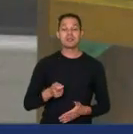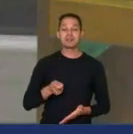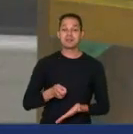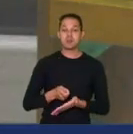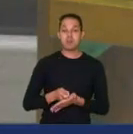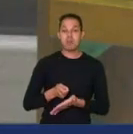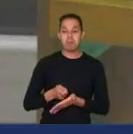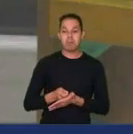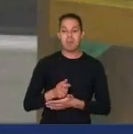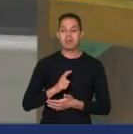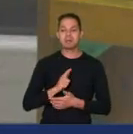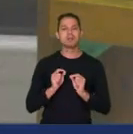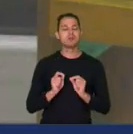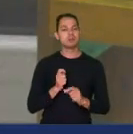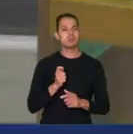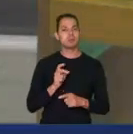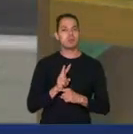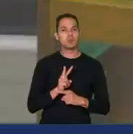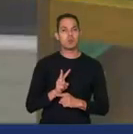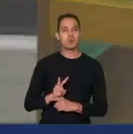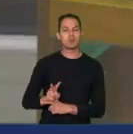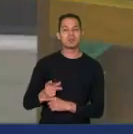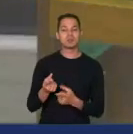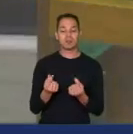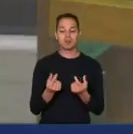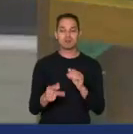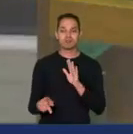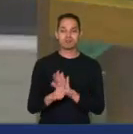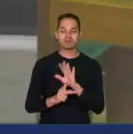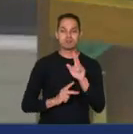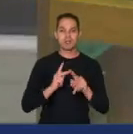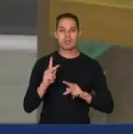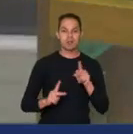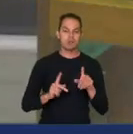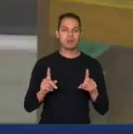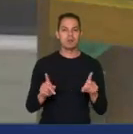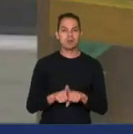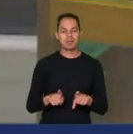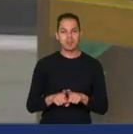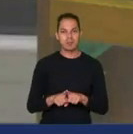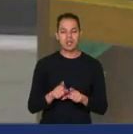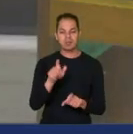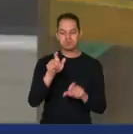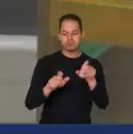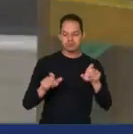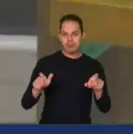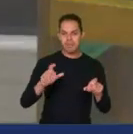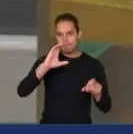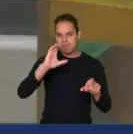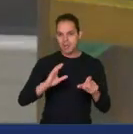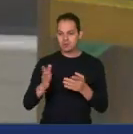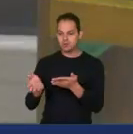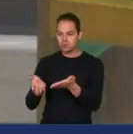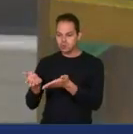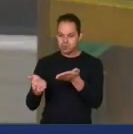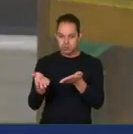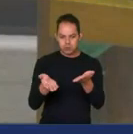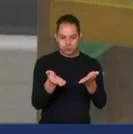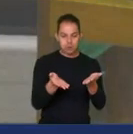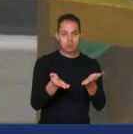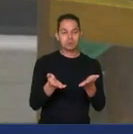a proteção do dinheiro público e cuidar do cidadão, para que atuem de